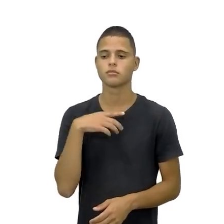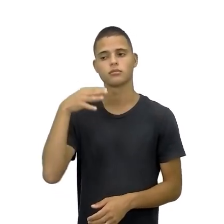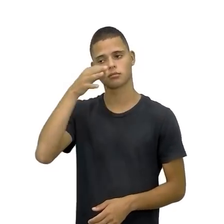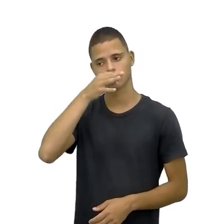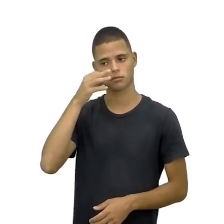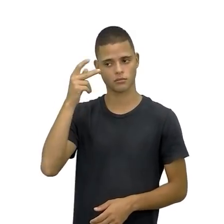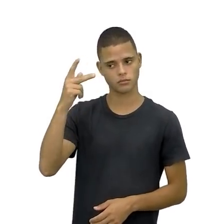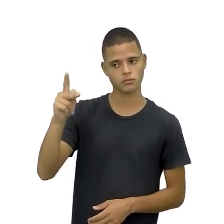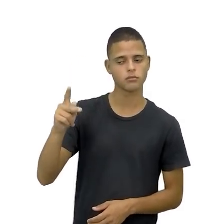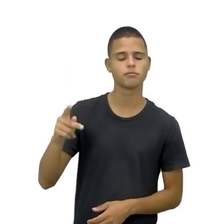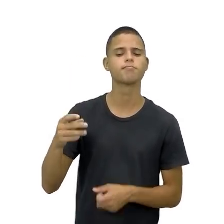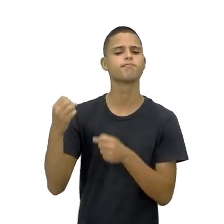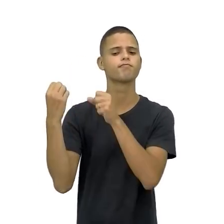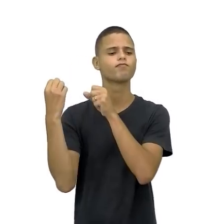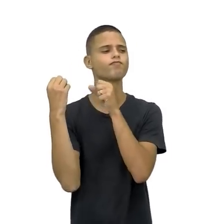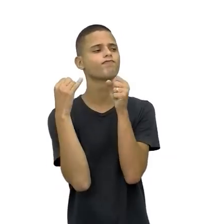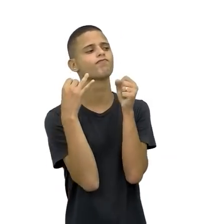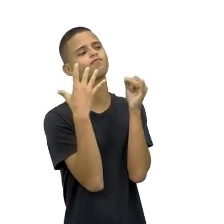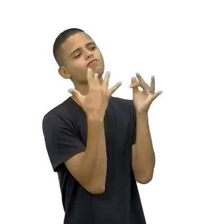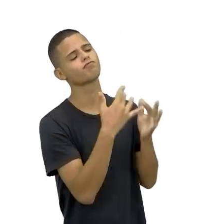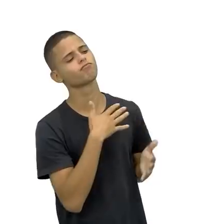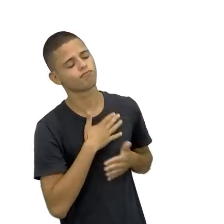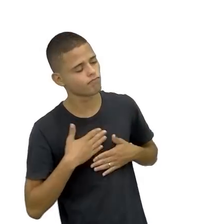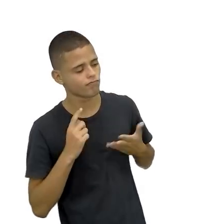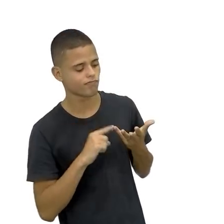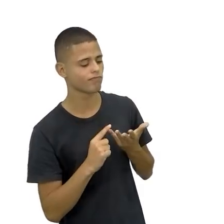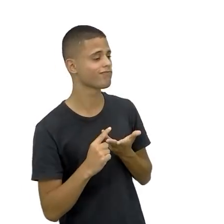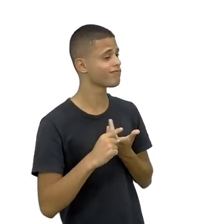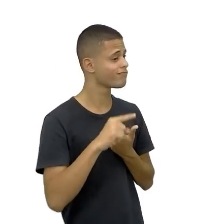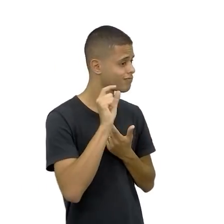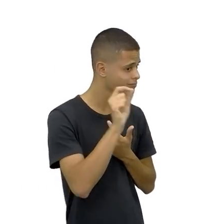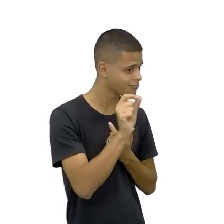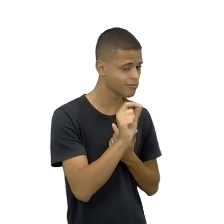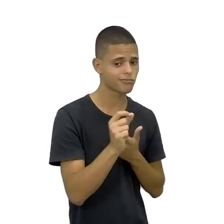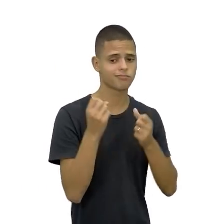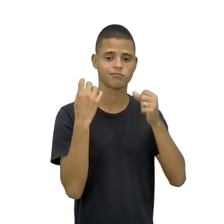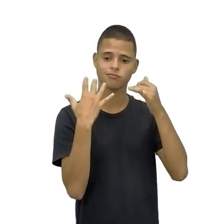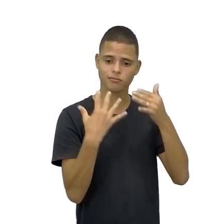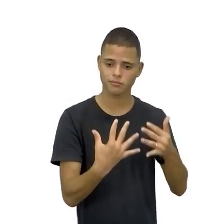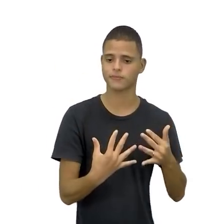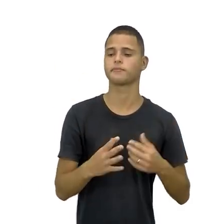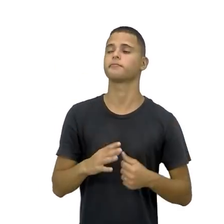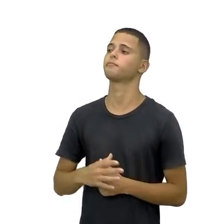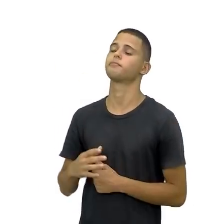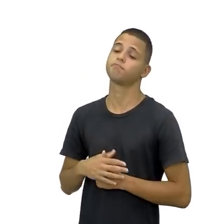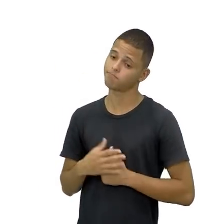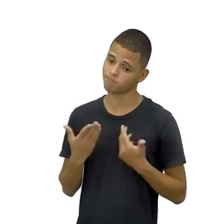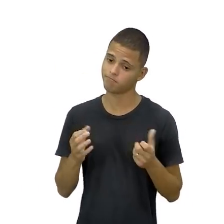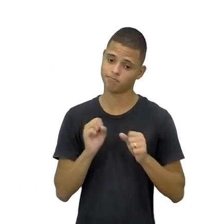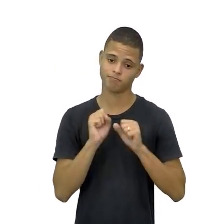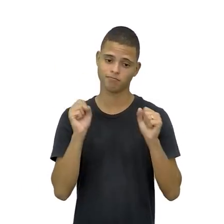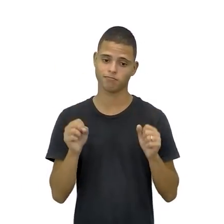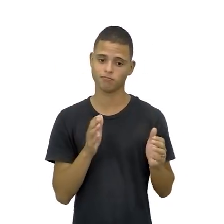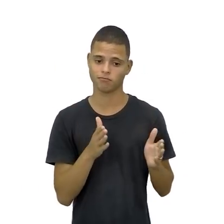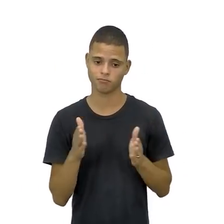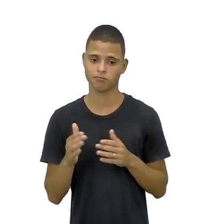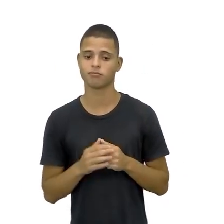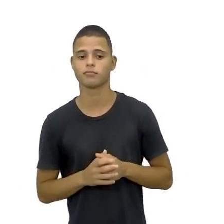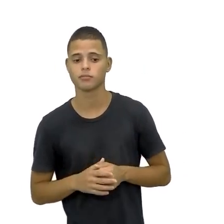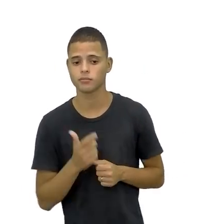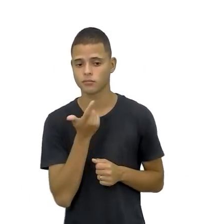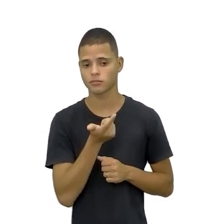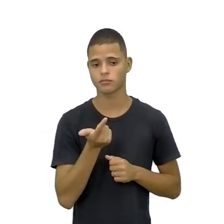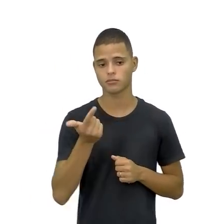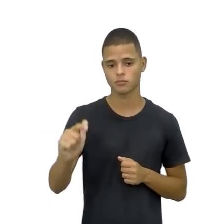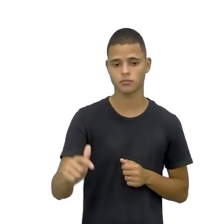poder falar, né, sobre o que ele aprendeu. E as avaliações muito necessárias, né, essas avaliações internas, porque vocês